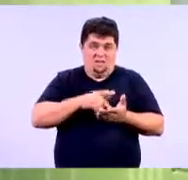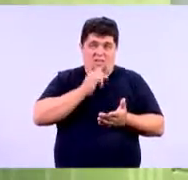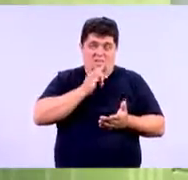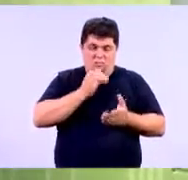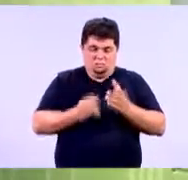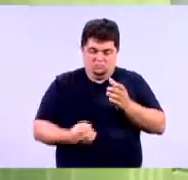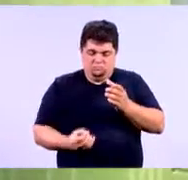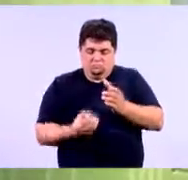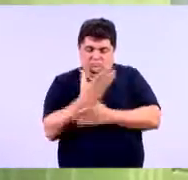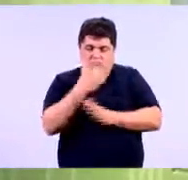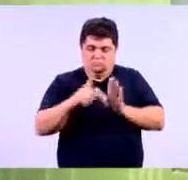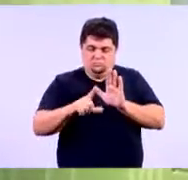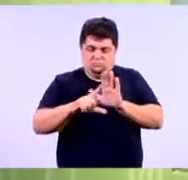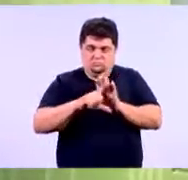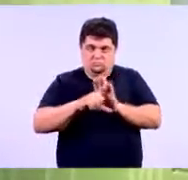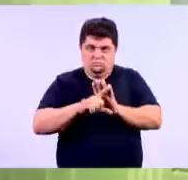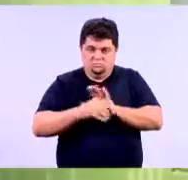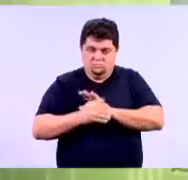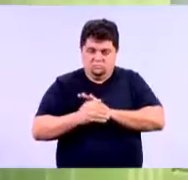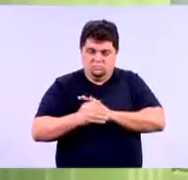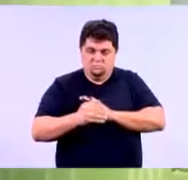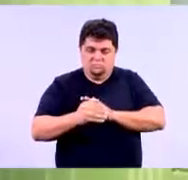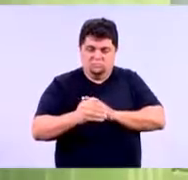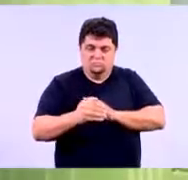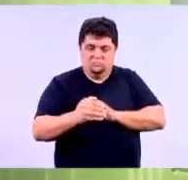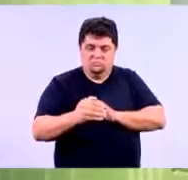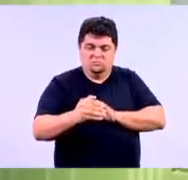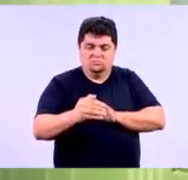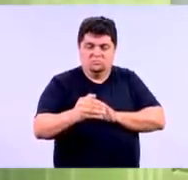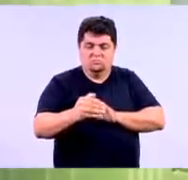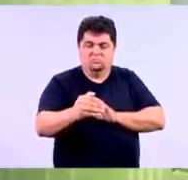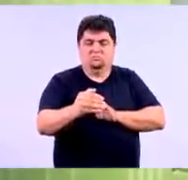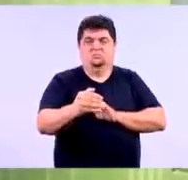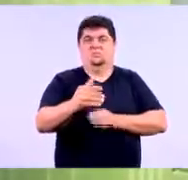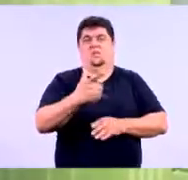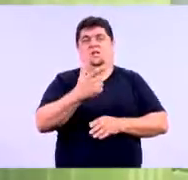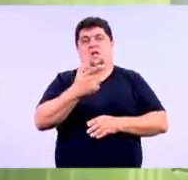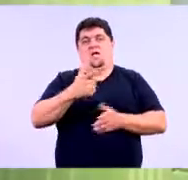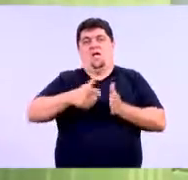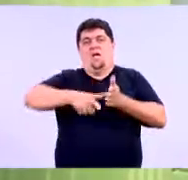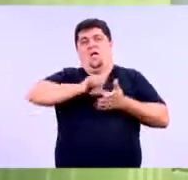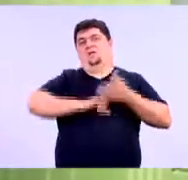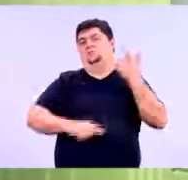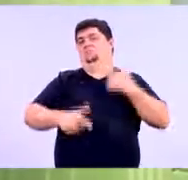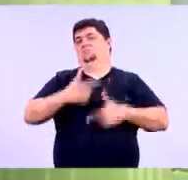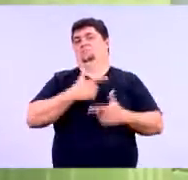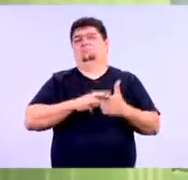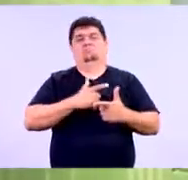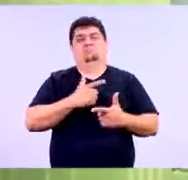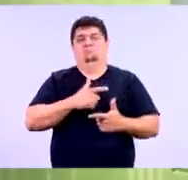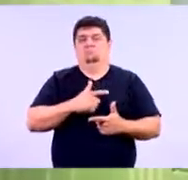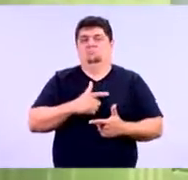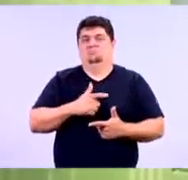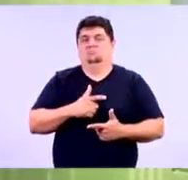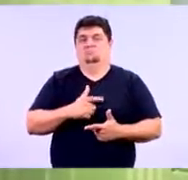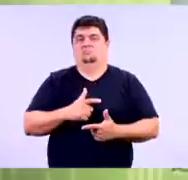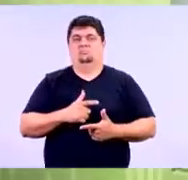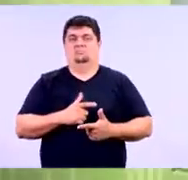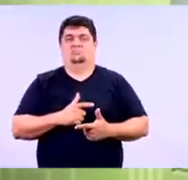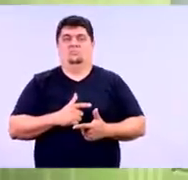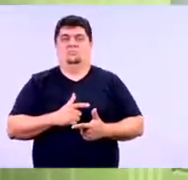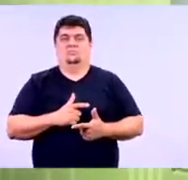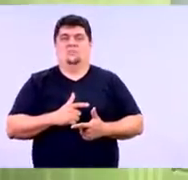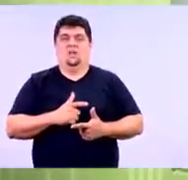terá, uma vez ela publicada, ela só terá validade, ou seja, ela só vai vigir a partir do exercício